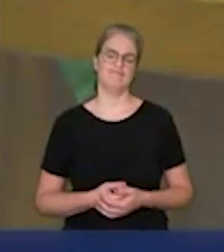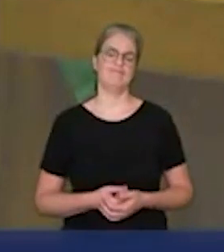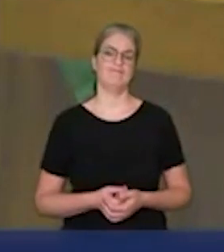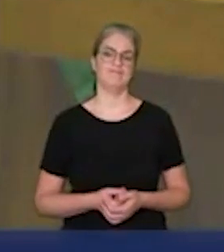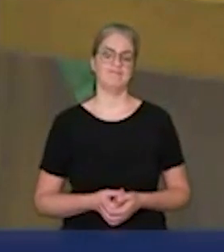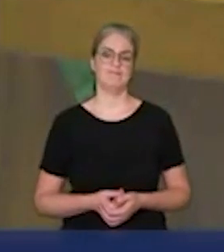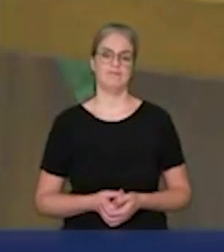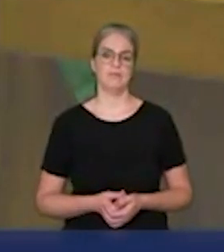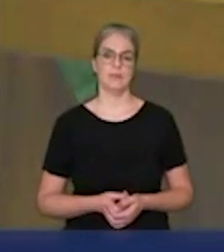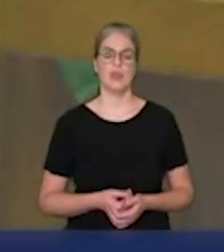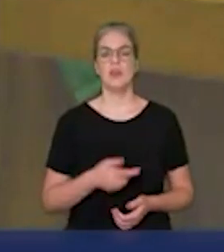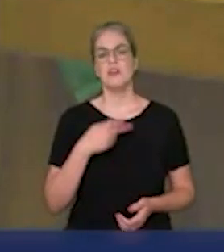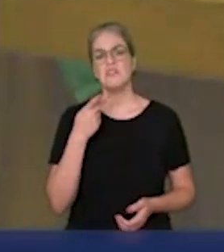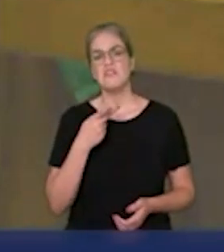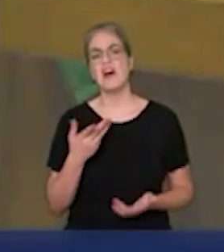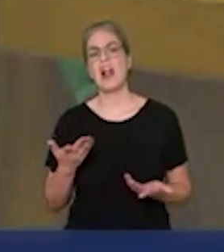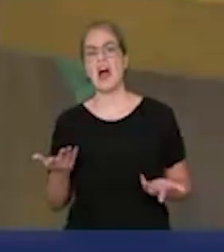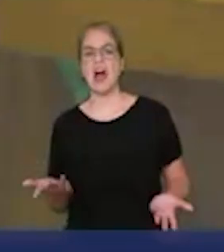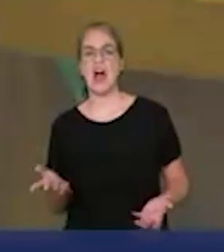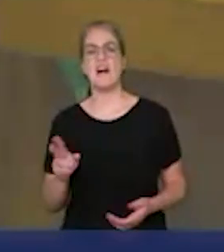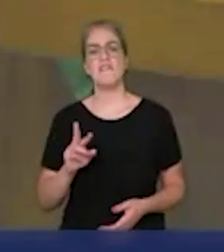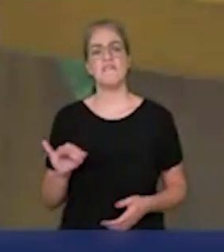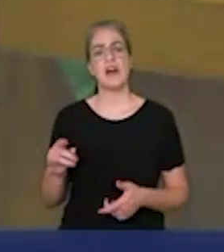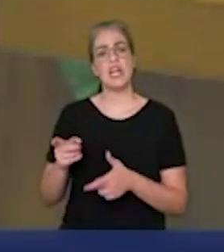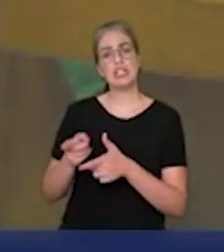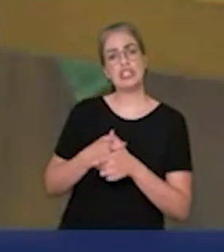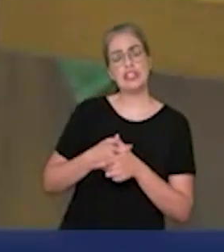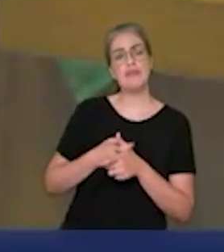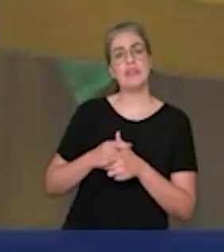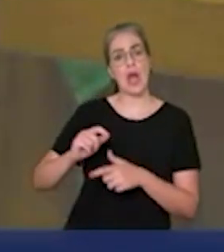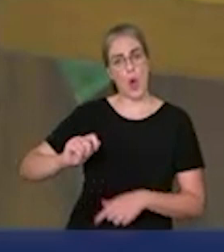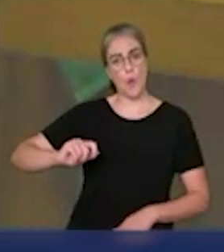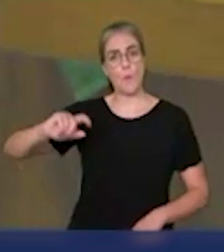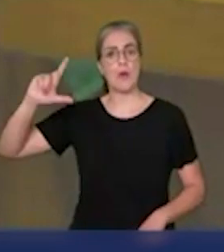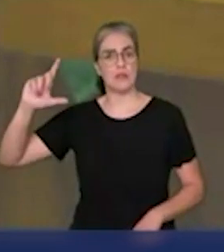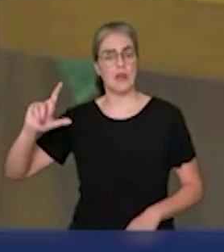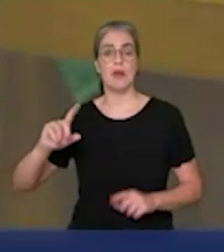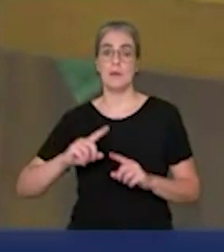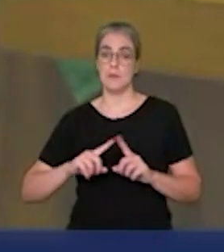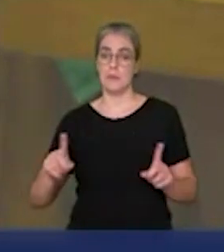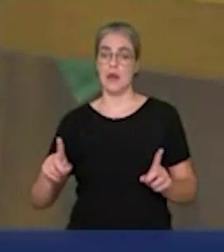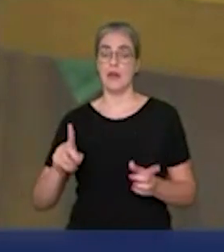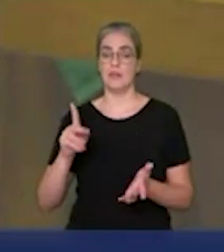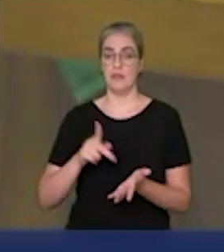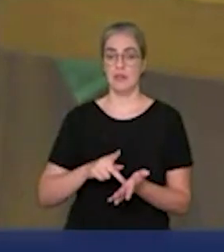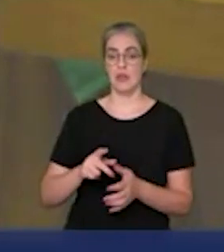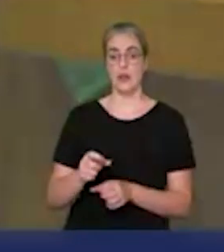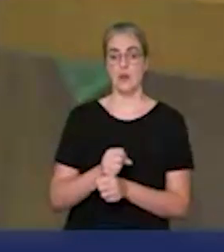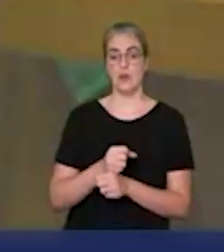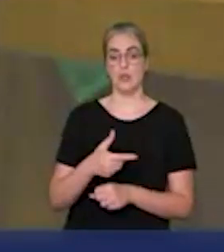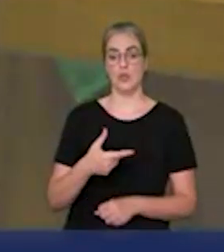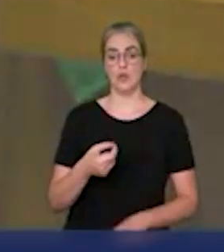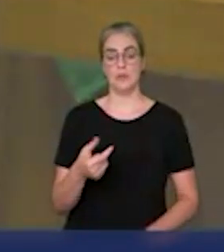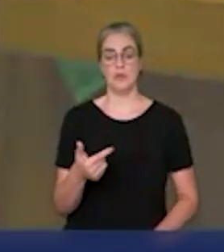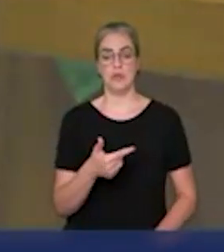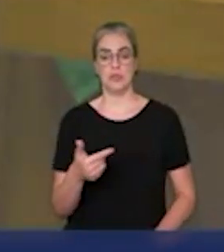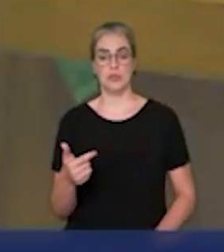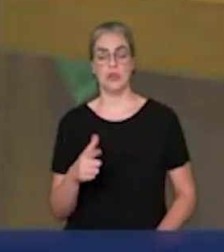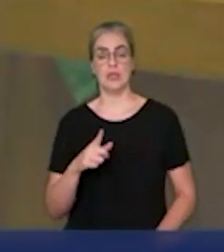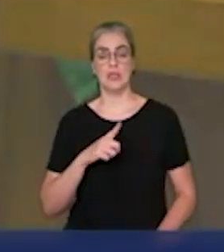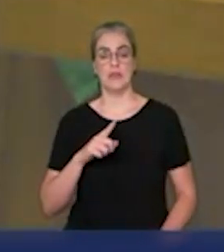ia ter uma explosão, o que aconteceu de verdade em 2022 foi um superávit primário